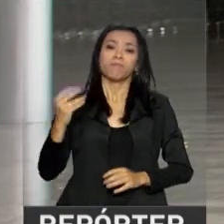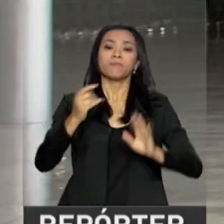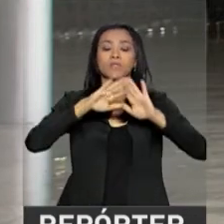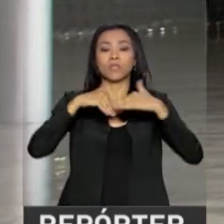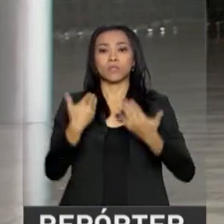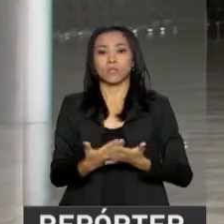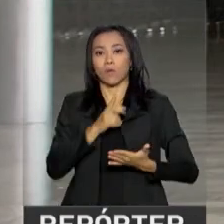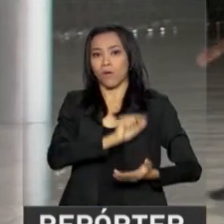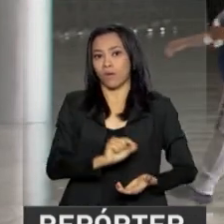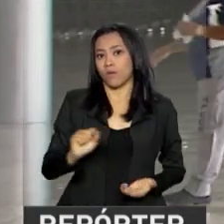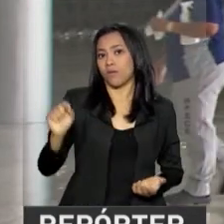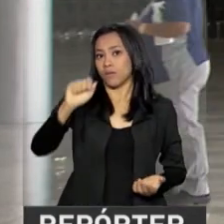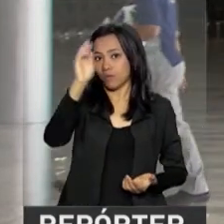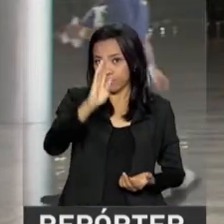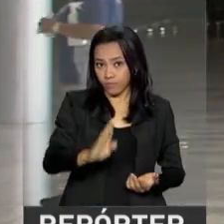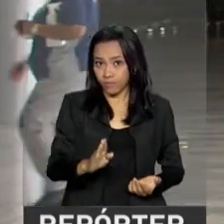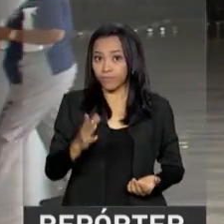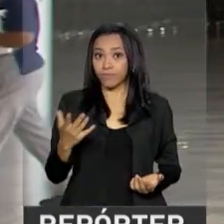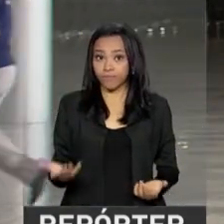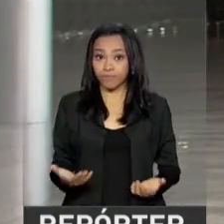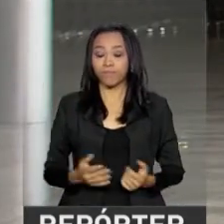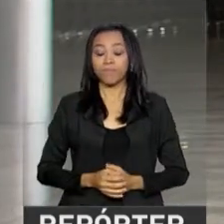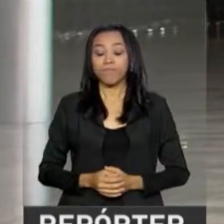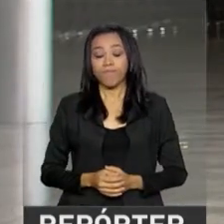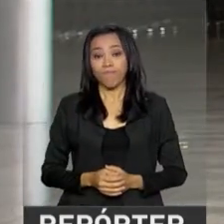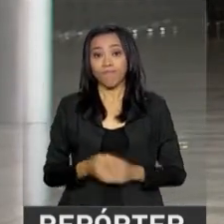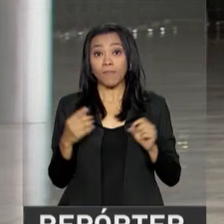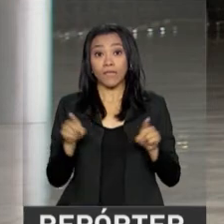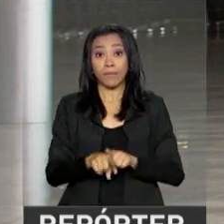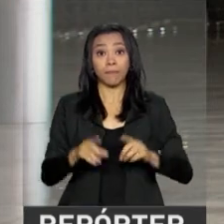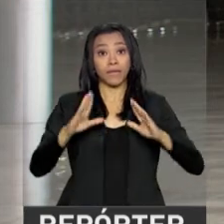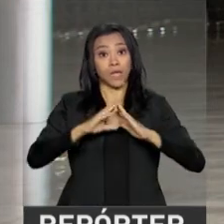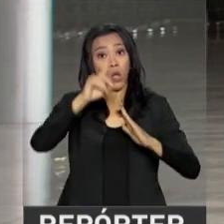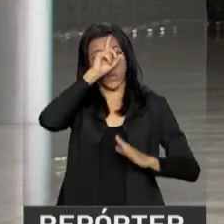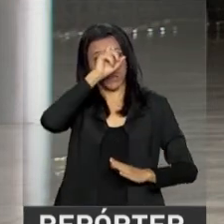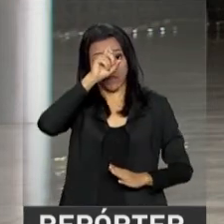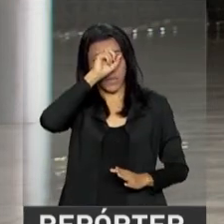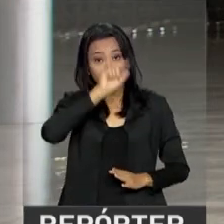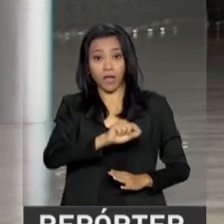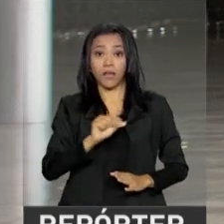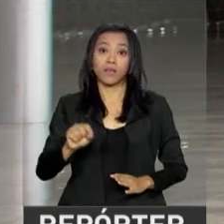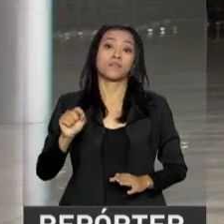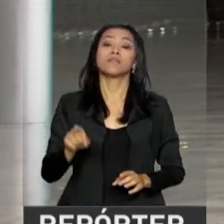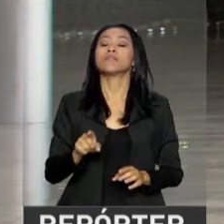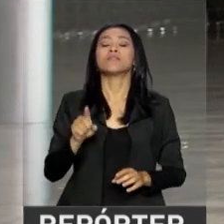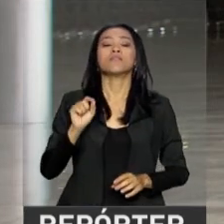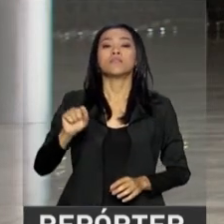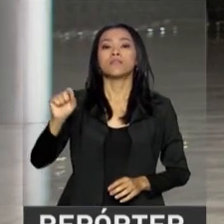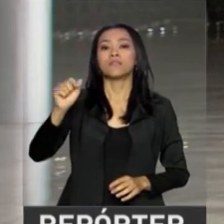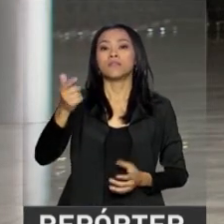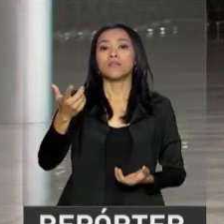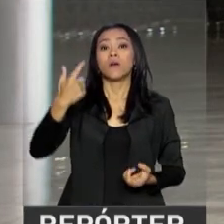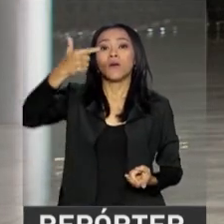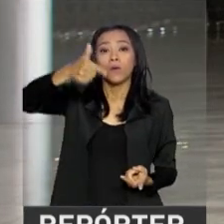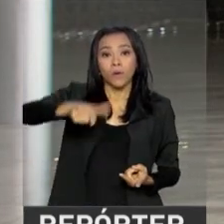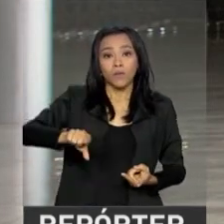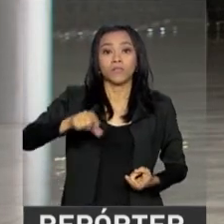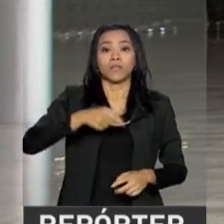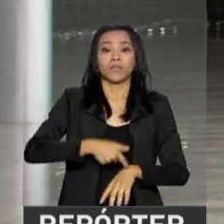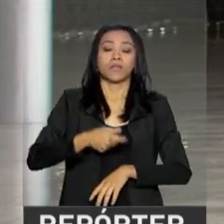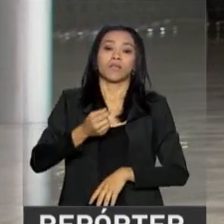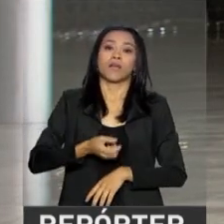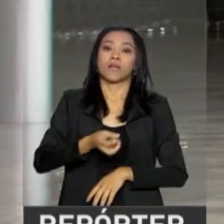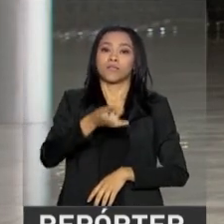a instalação ainda neste ano aí além de hospitais e postos de saúde e lilian às 16 e